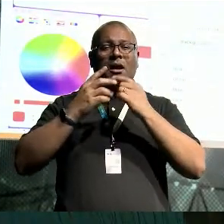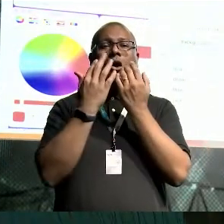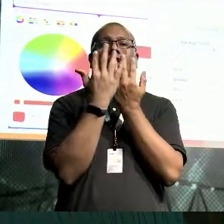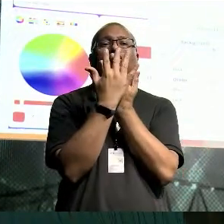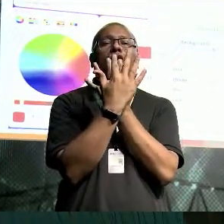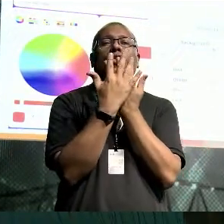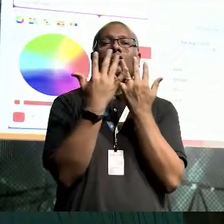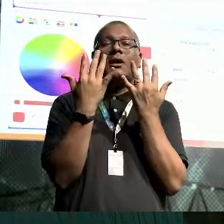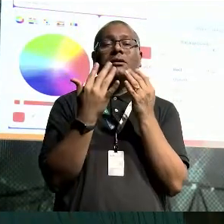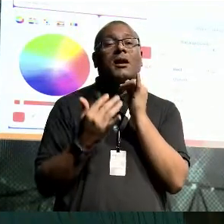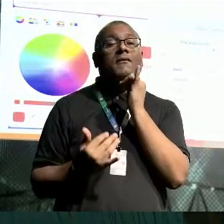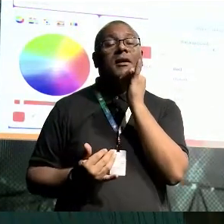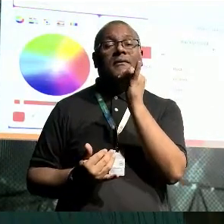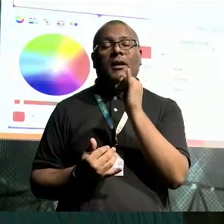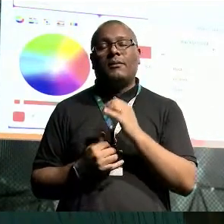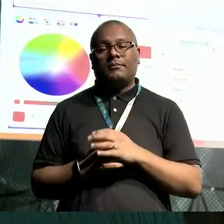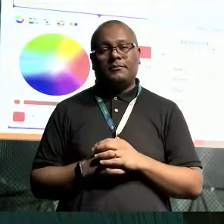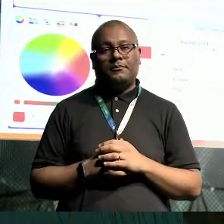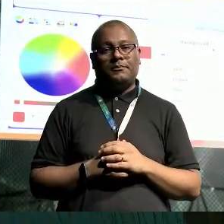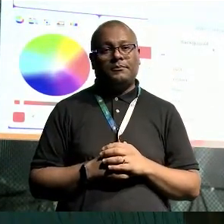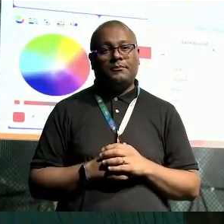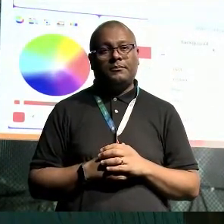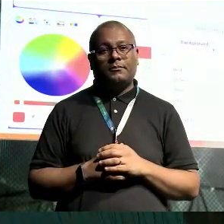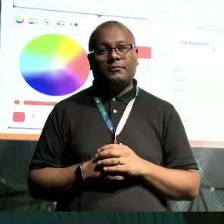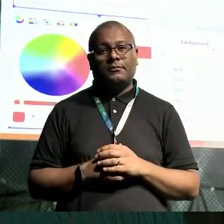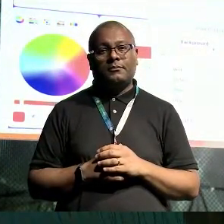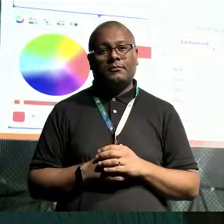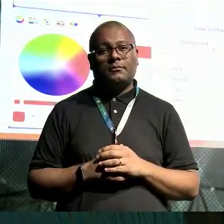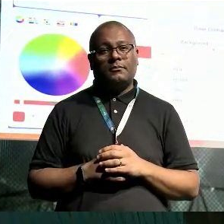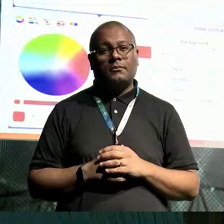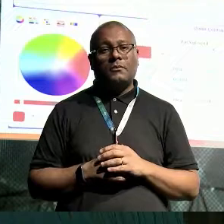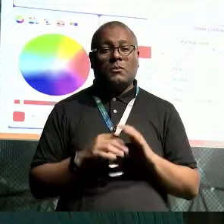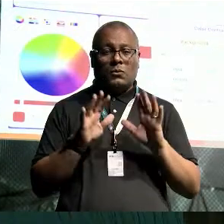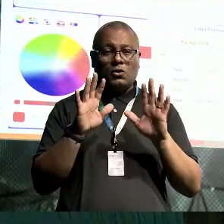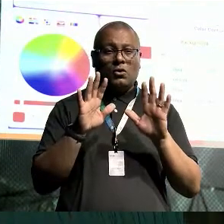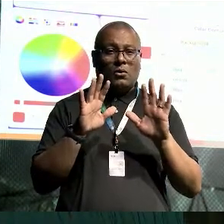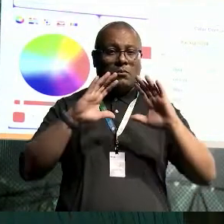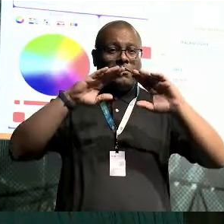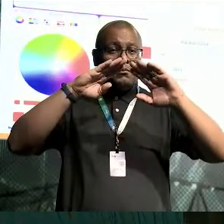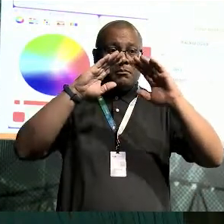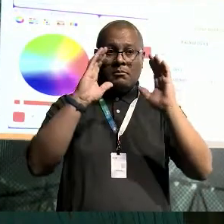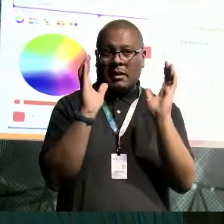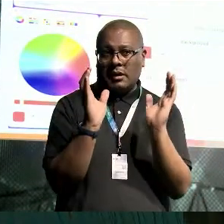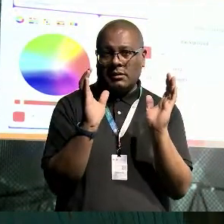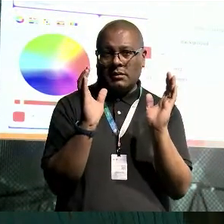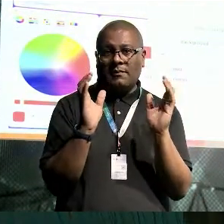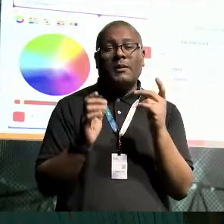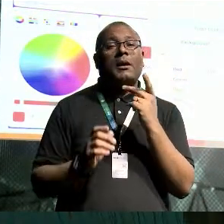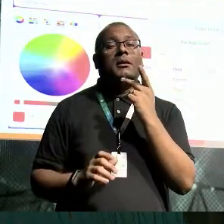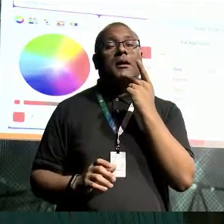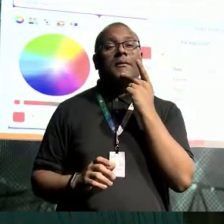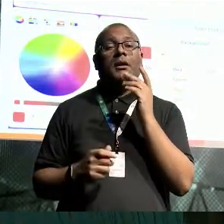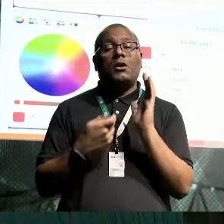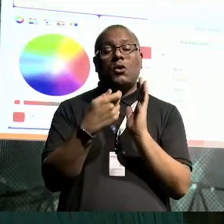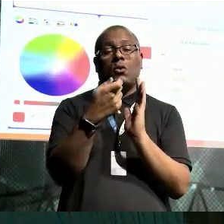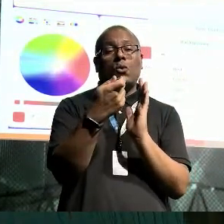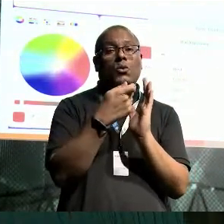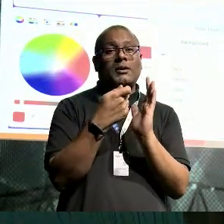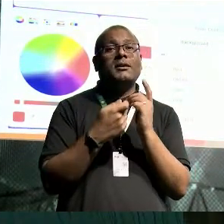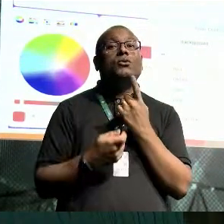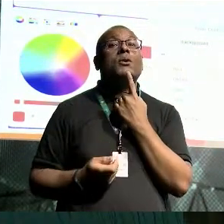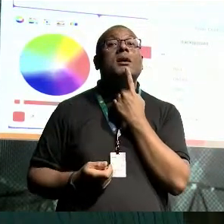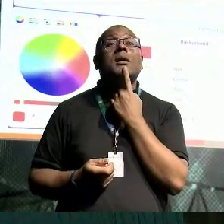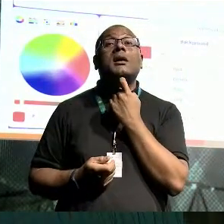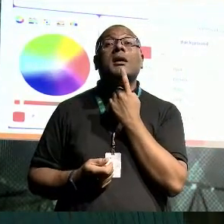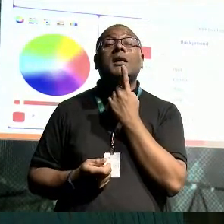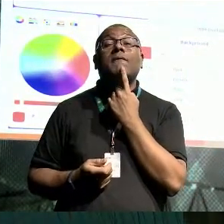contraste e vai me falar o seguinte. Só fazer um parênteses aqui. Aqui ele está falando que o texto que está em